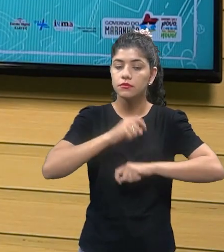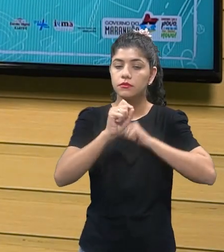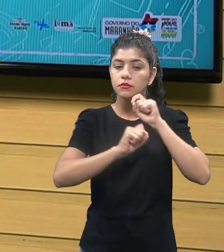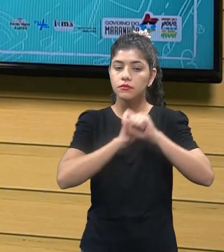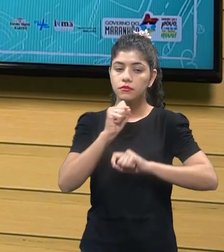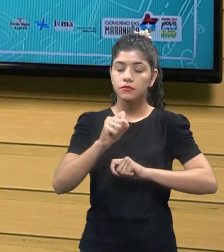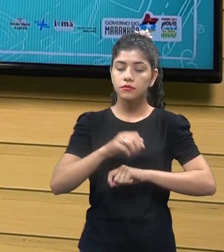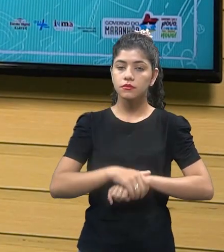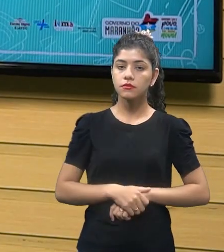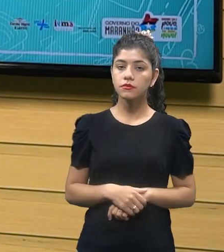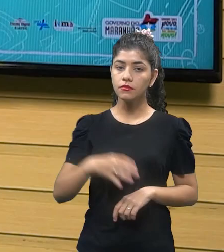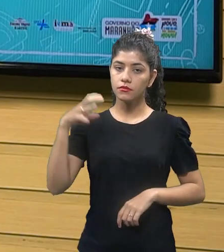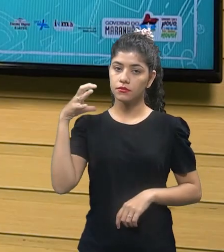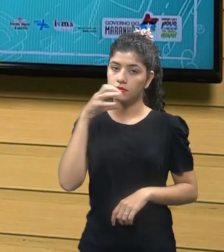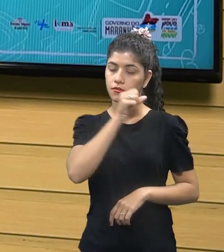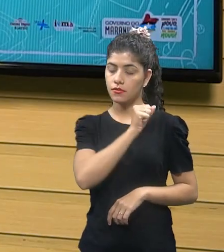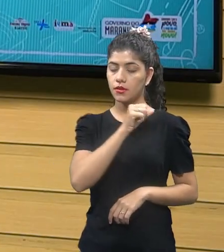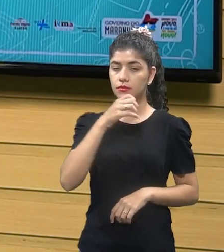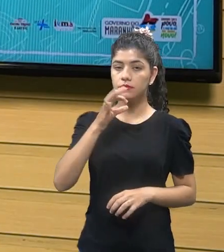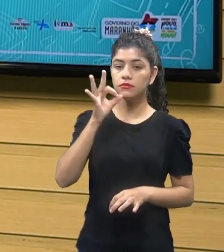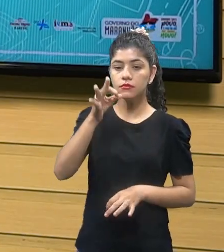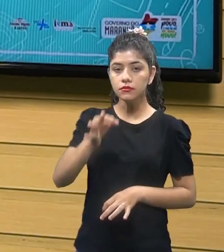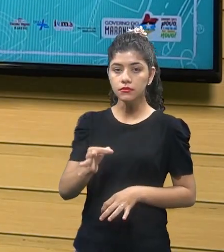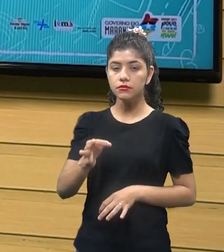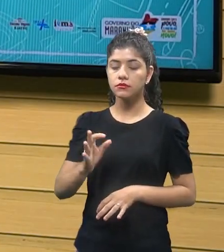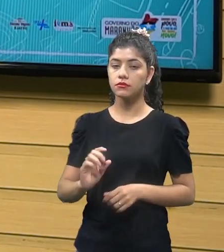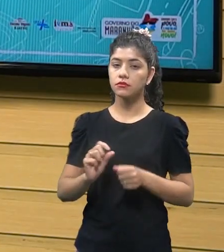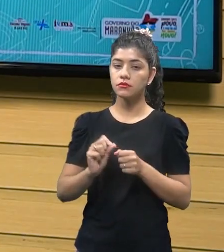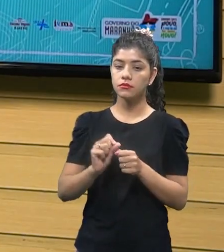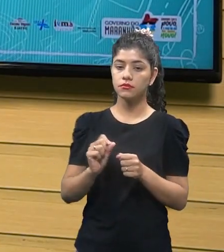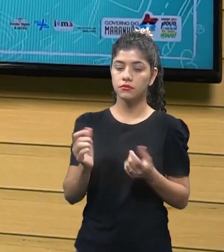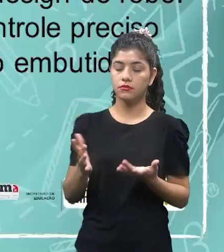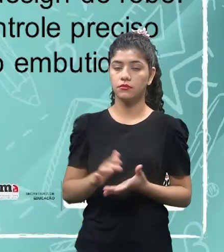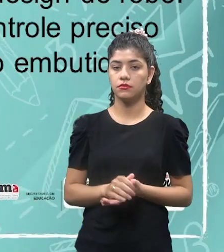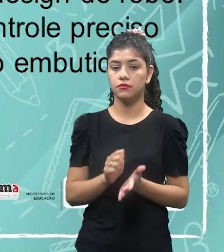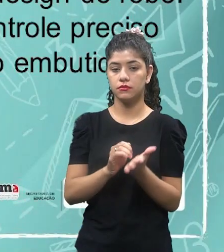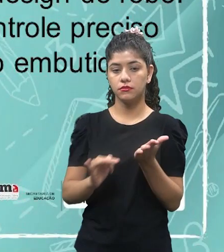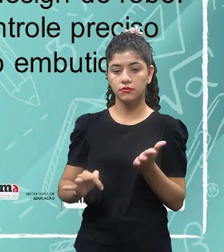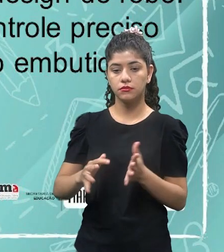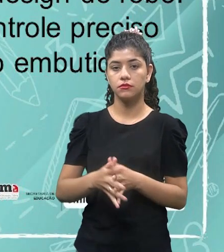deixar mais exato uma determinada realização de atividade.